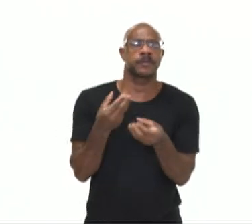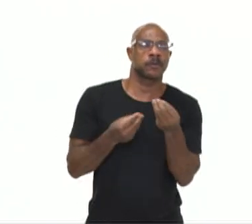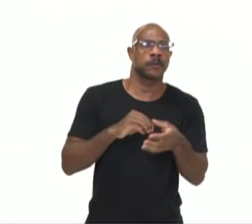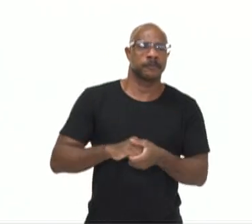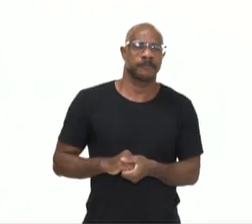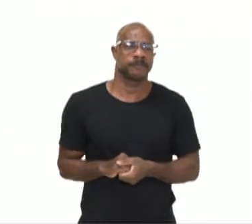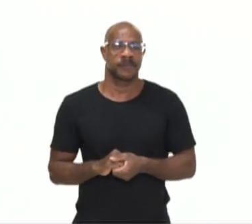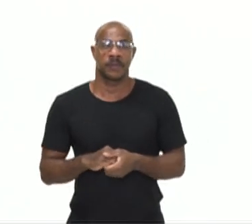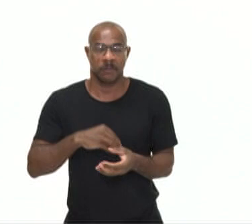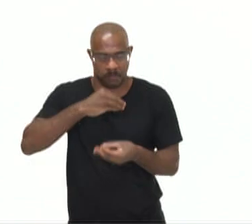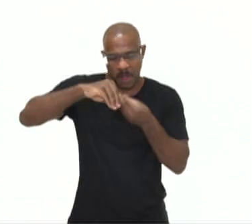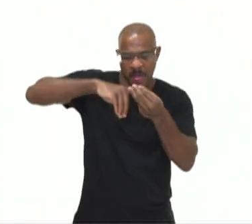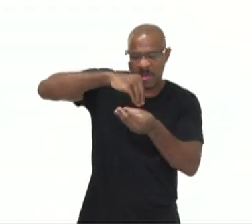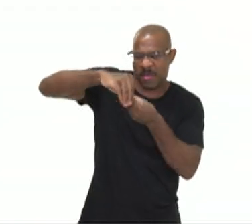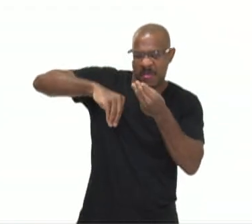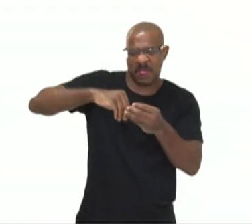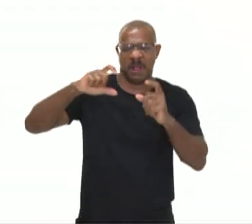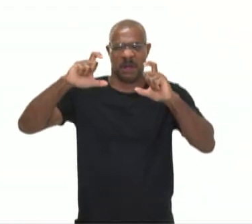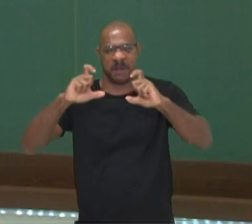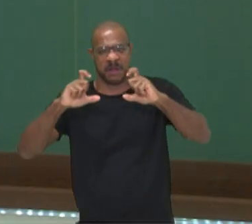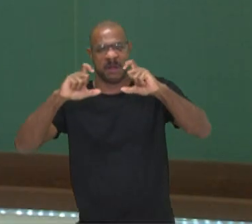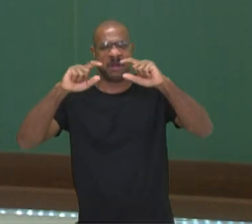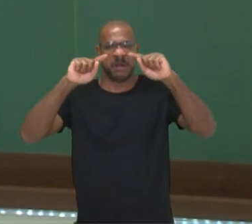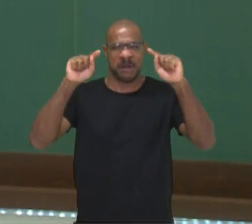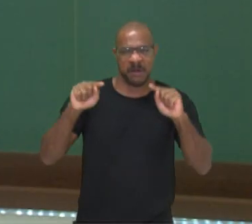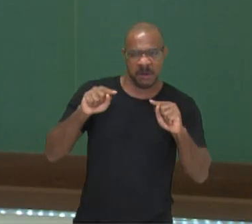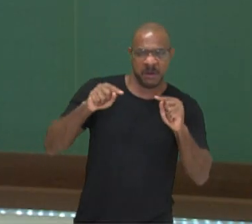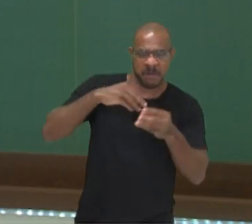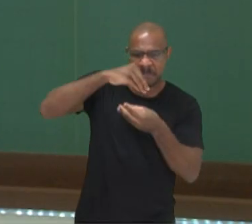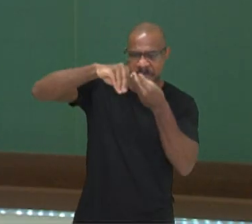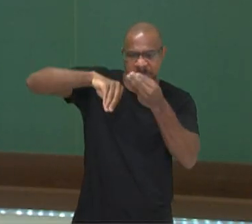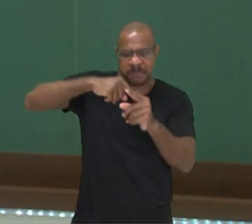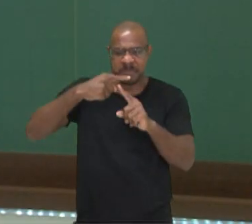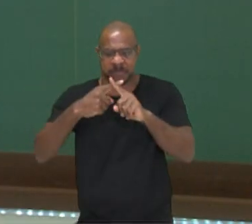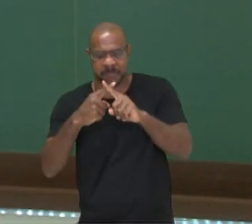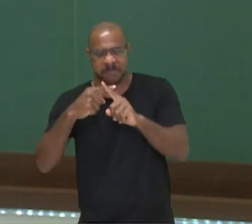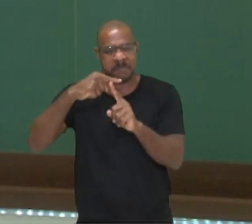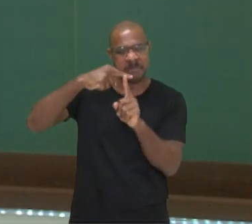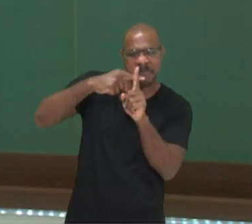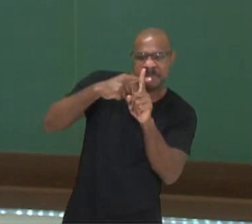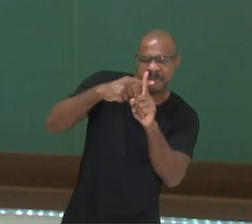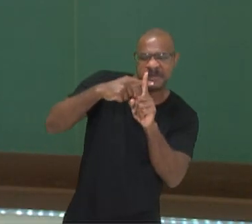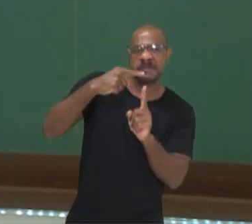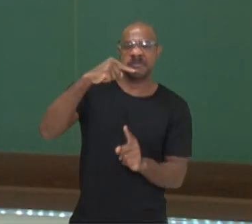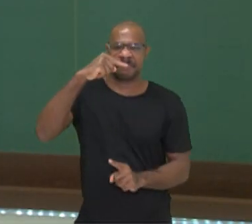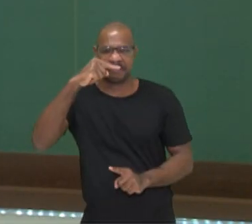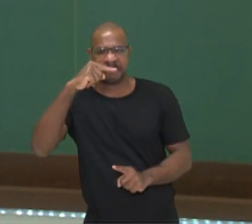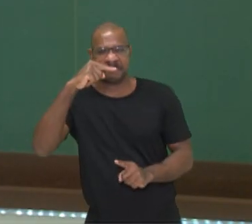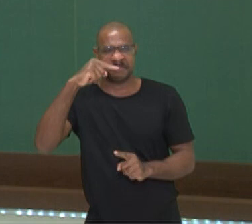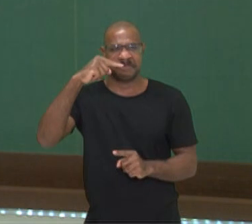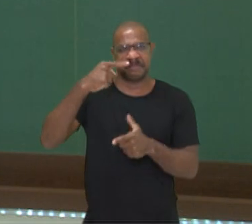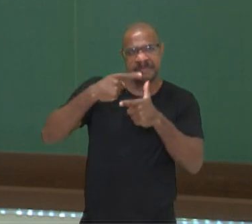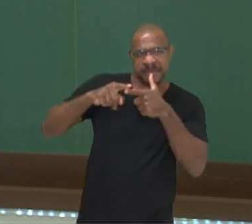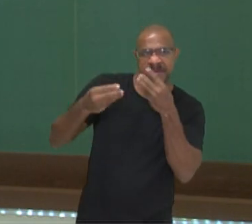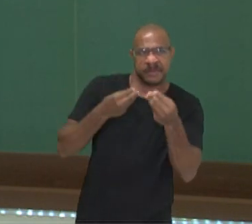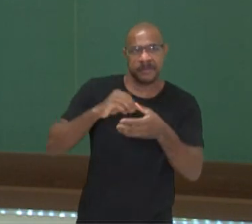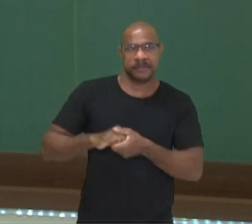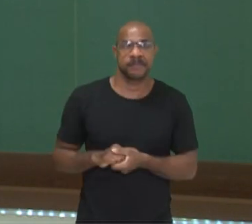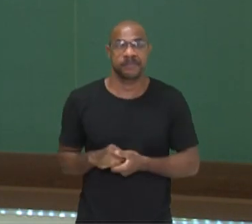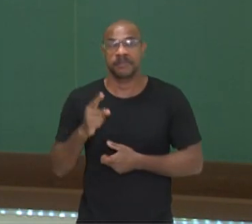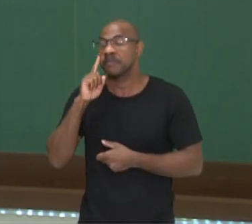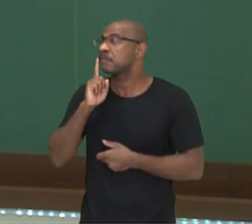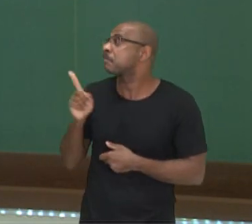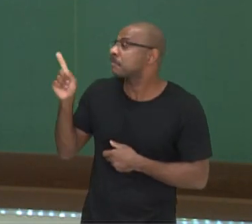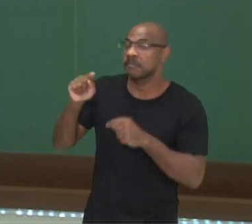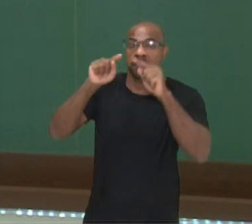gente mistura os sinais de associação com as operações. Bom, a gente já sabe que a ordem dos sinais de associação é essa. Então, eu vou olhar primeiro dentro